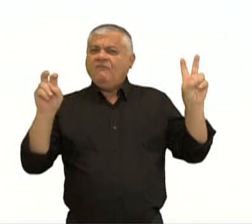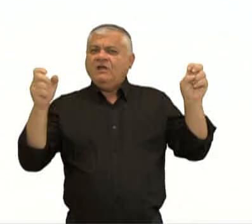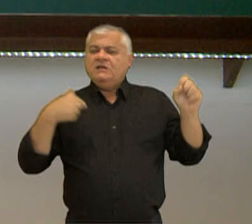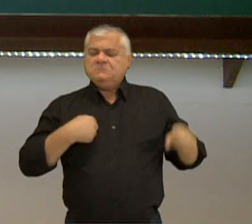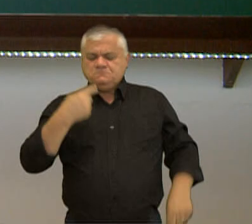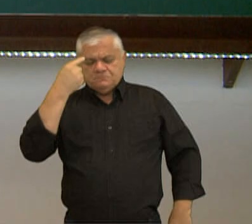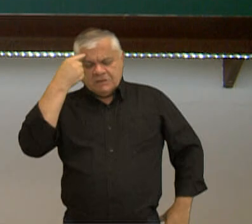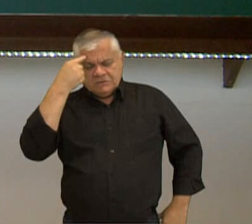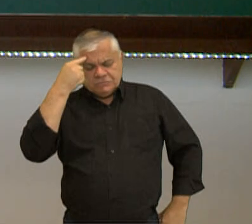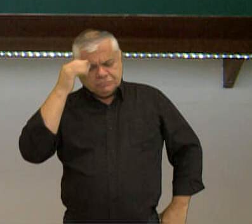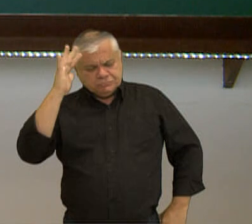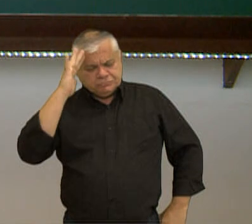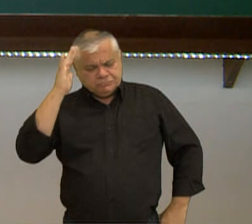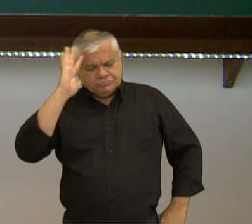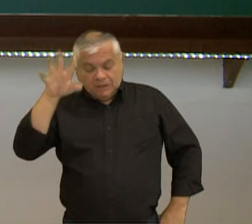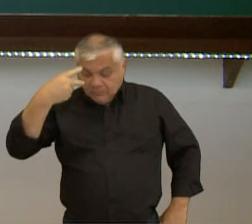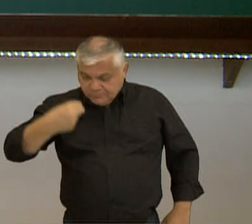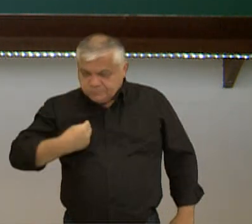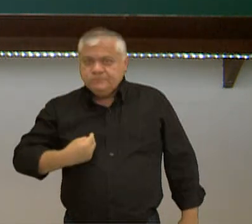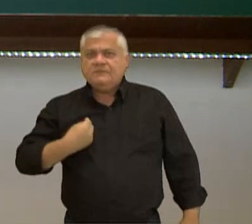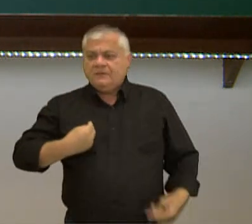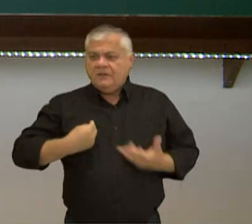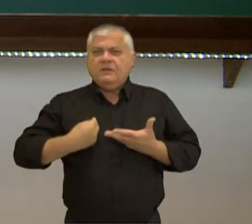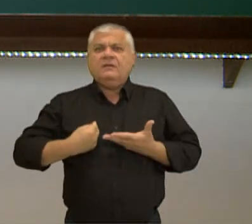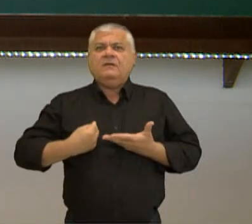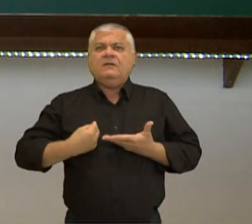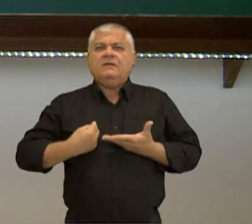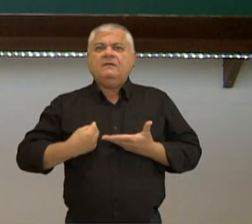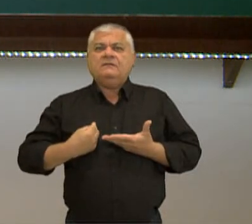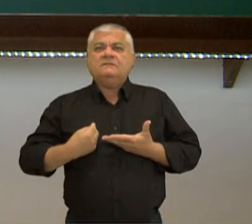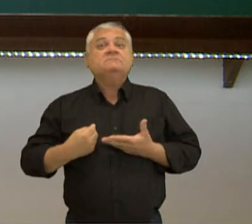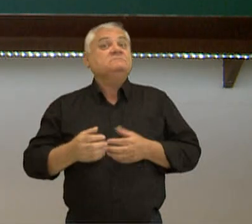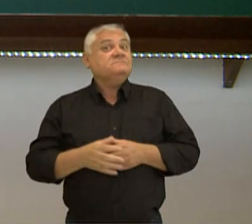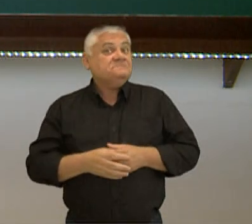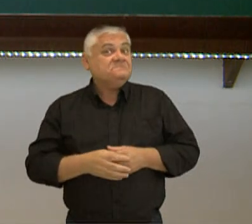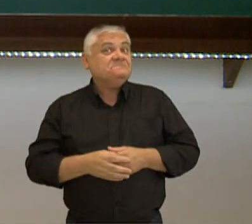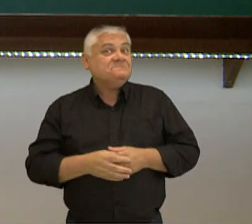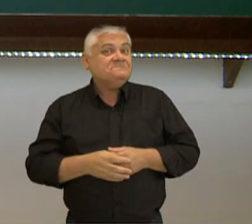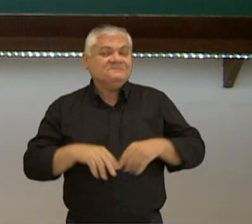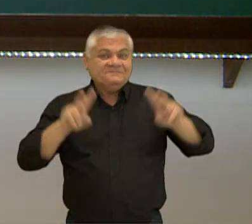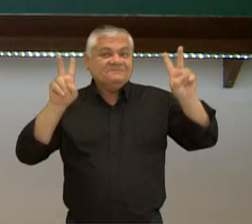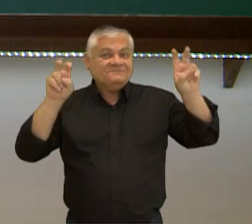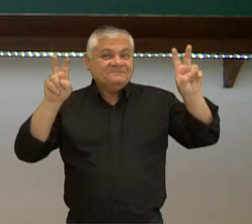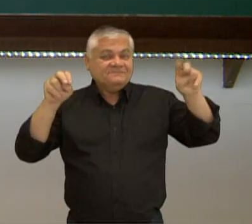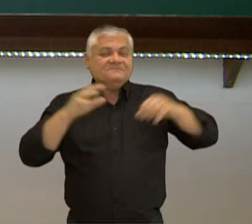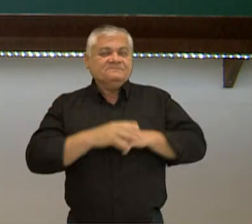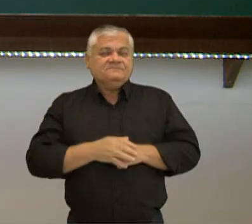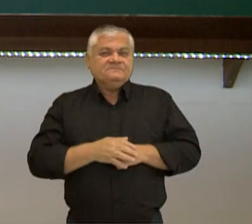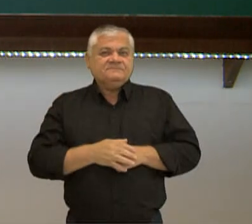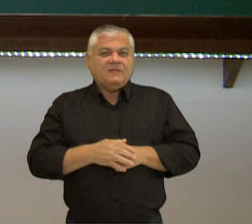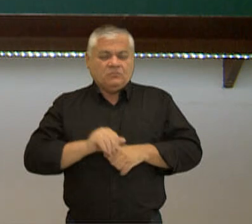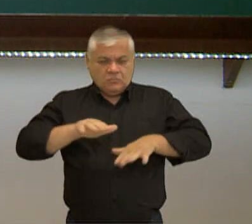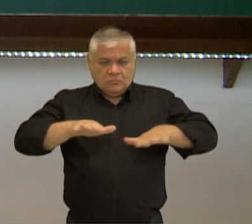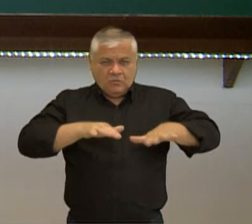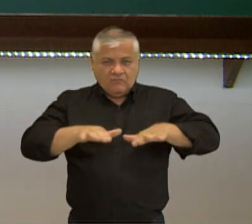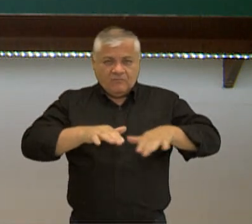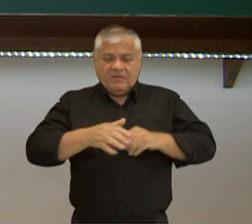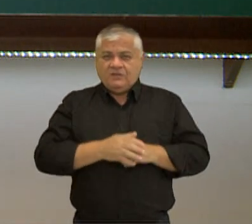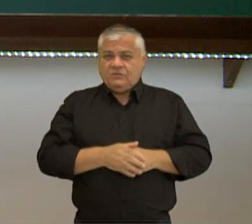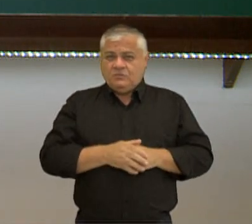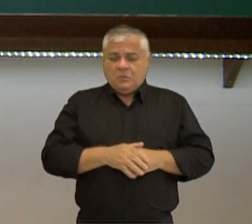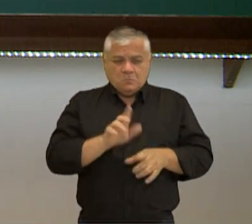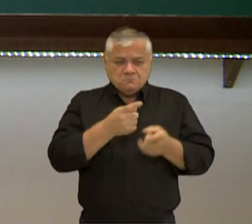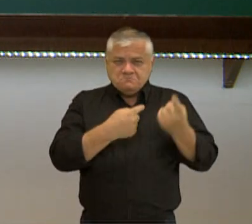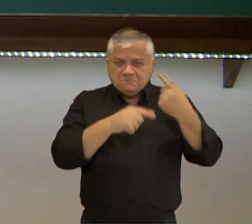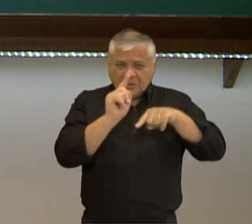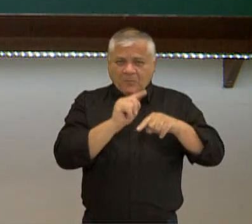penso, logo existo. Veja bem que interessante, pessoal. No movimento evolucionista, a